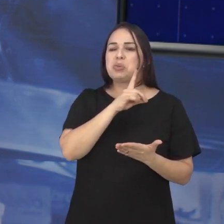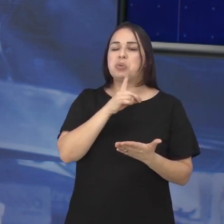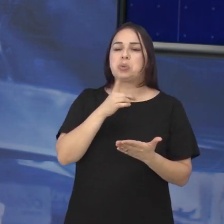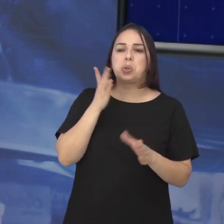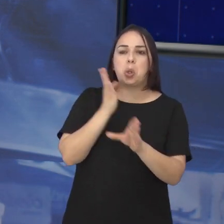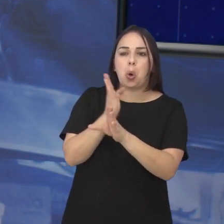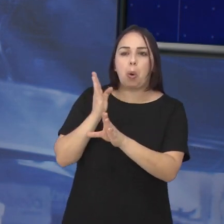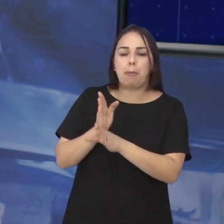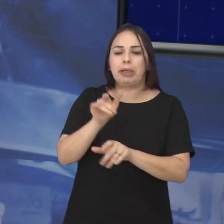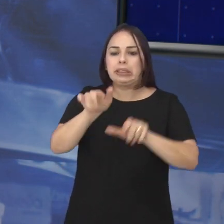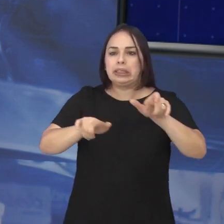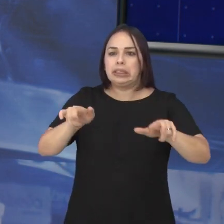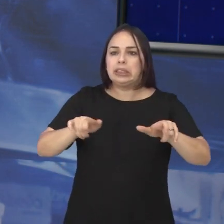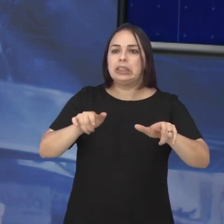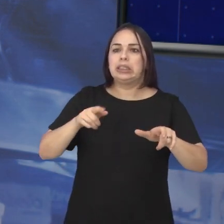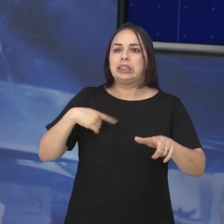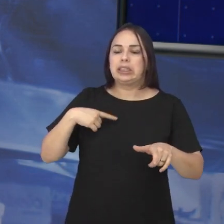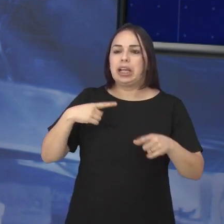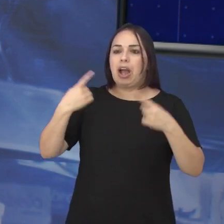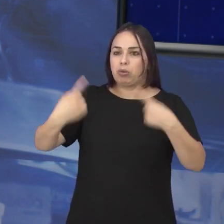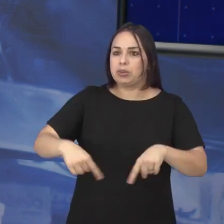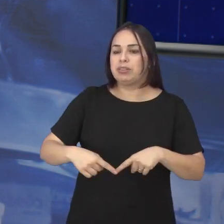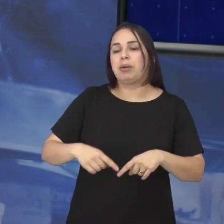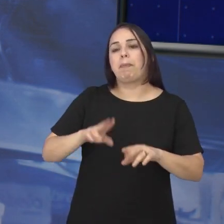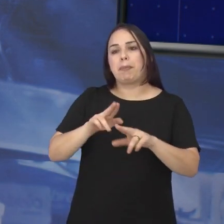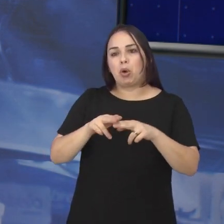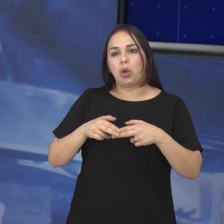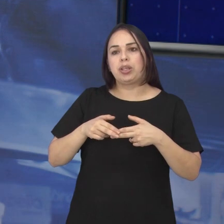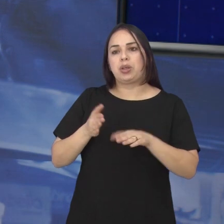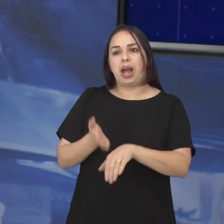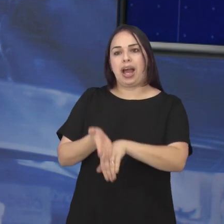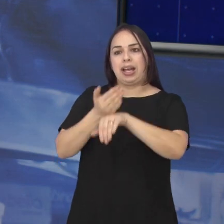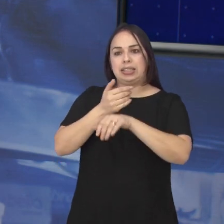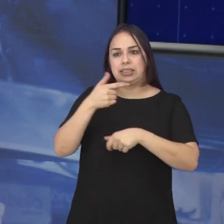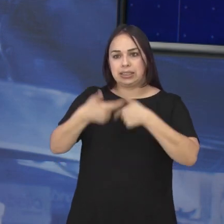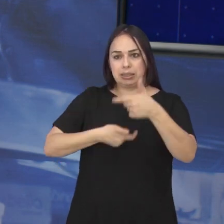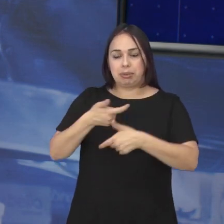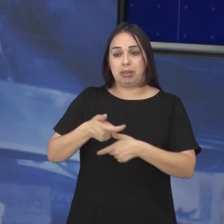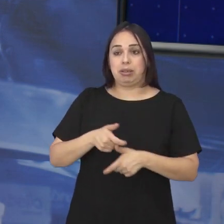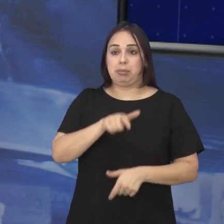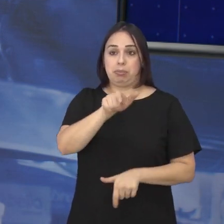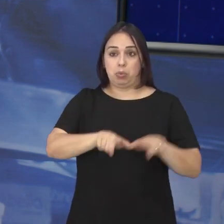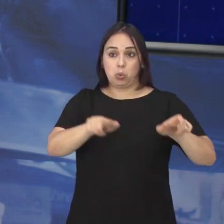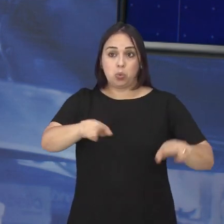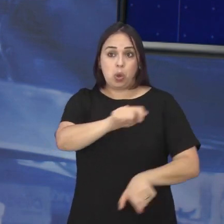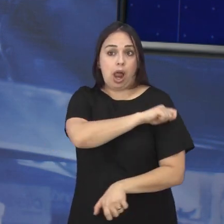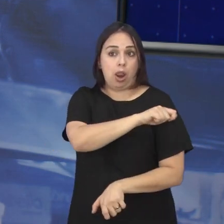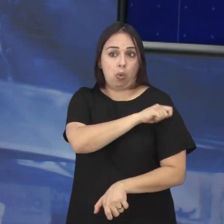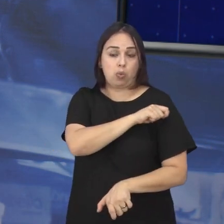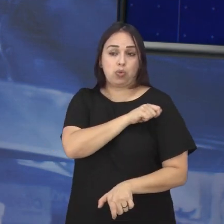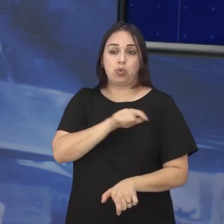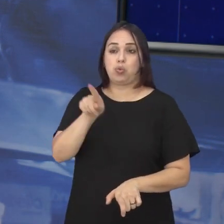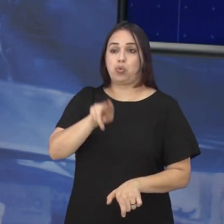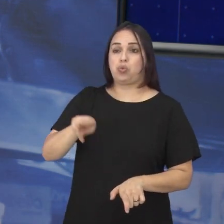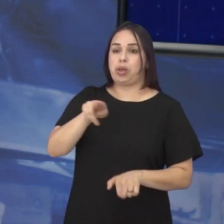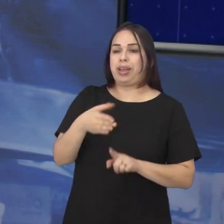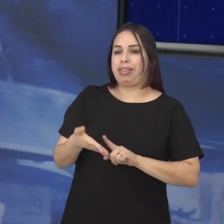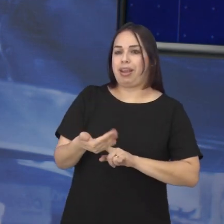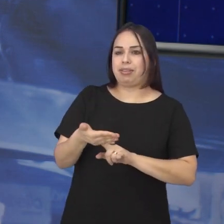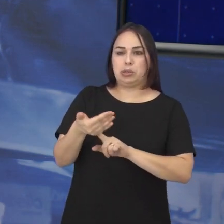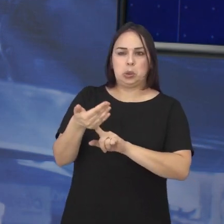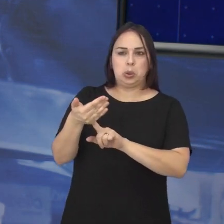as potencialidades. Por isso, todo o trabalho de formação docente. Para os alunos, o uso